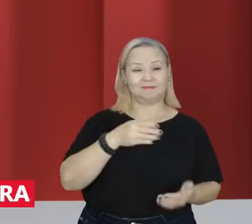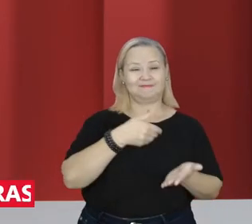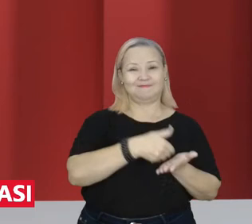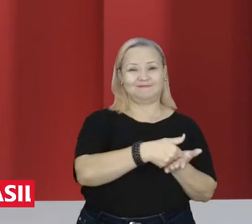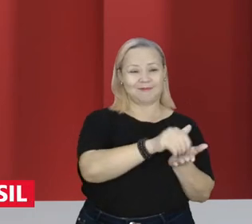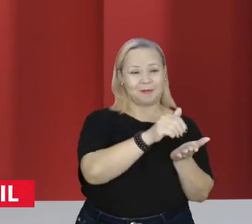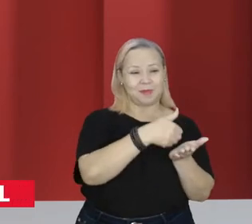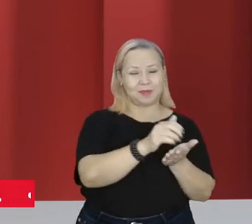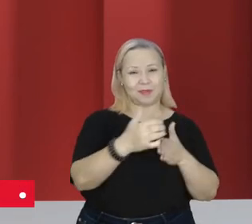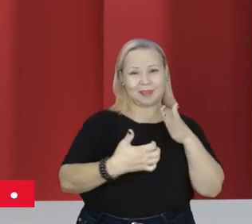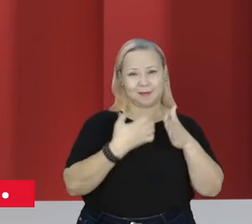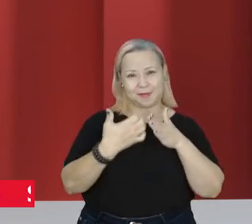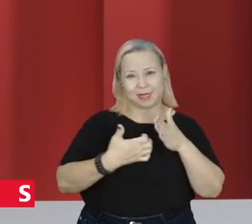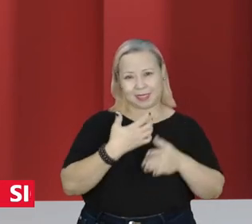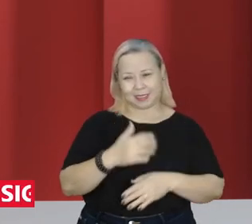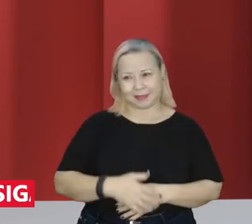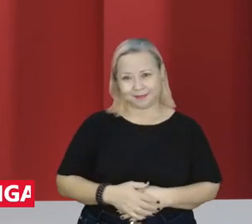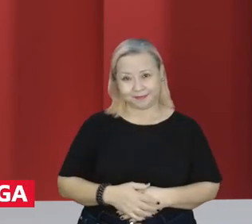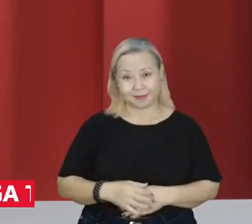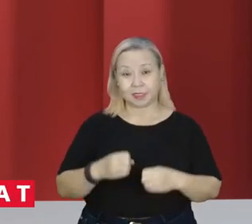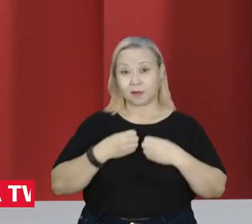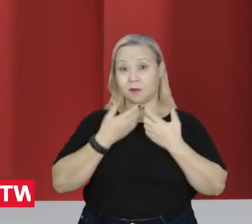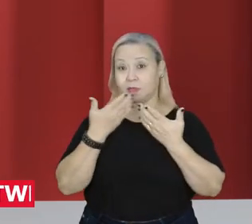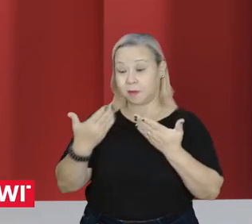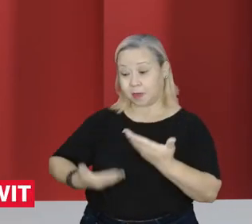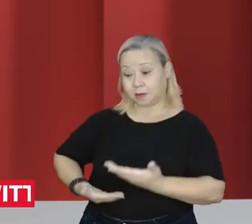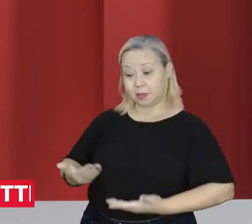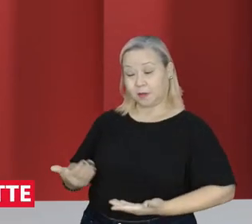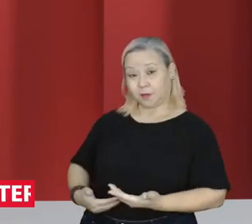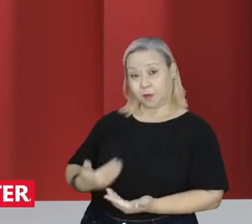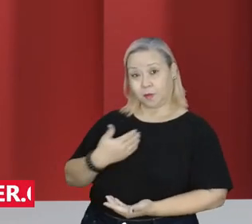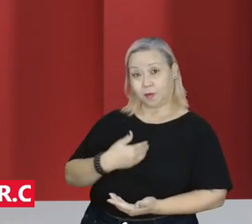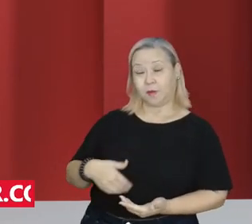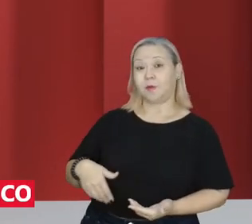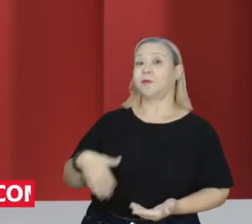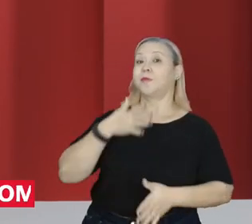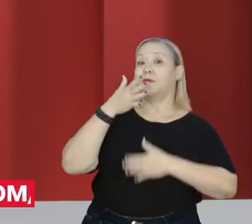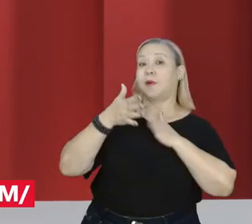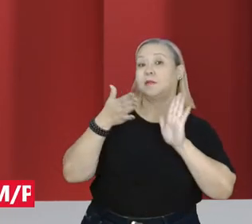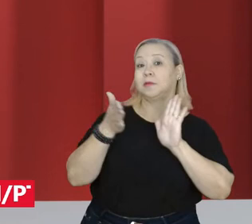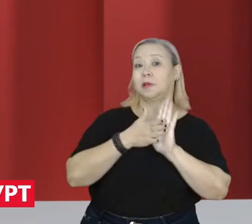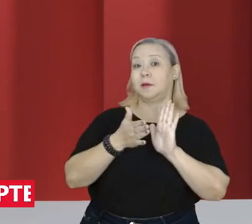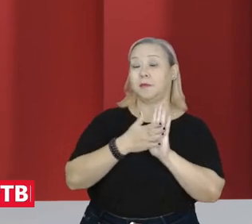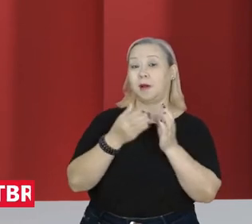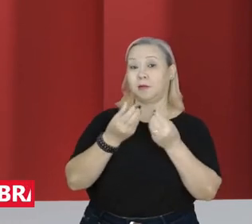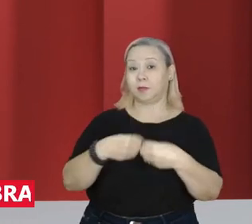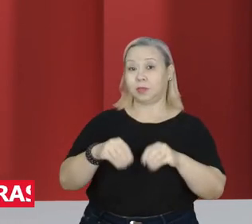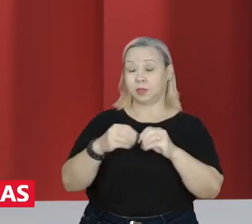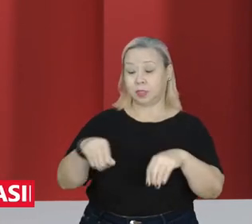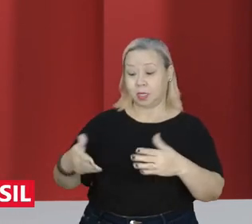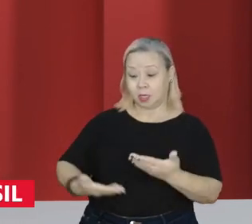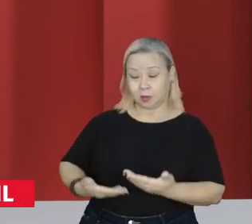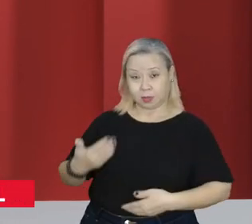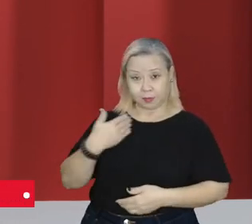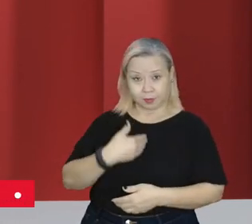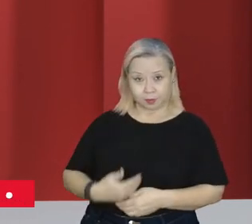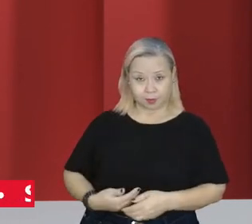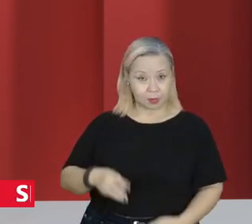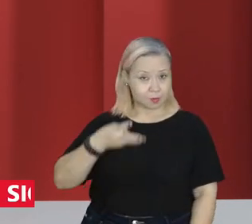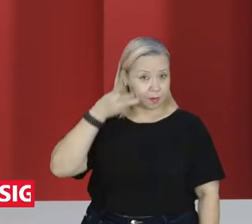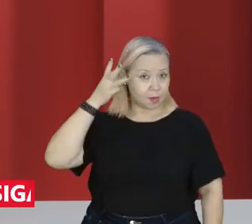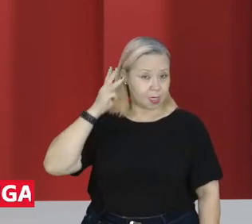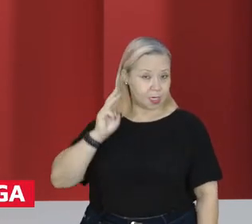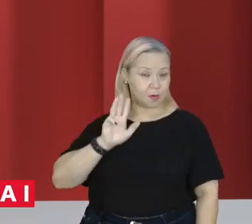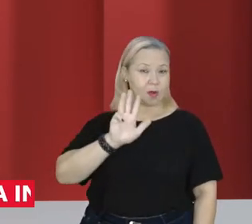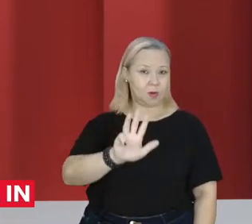aqui o desabafo também de um servidor público, falando aí nessa pauta do desmonte, né, no serviço público. Aqui no Maranhão é Lula, diz